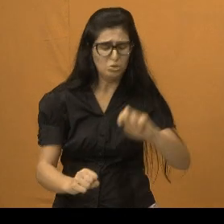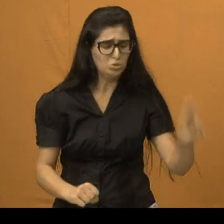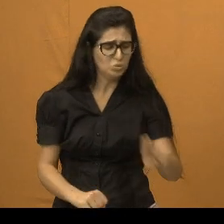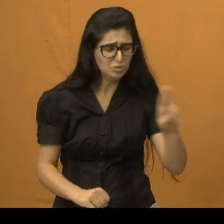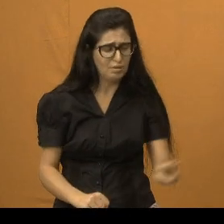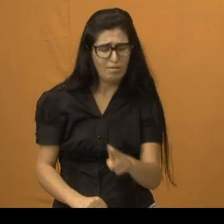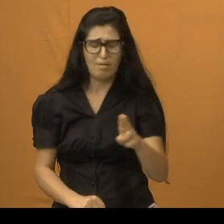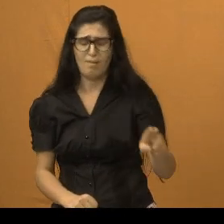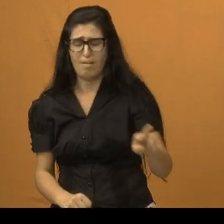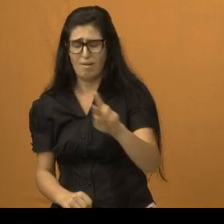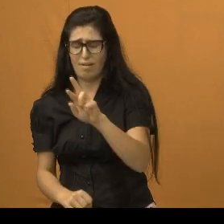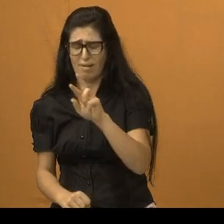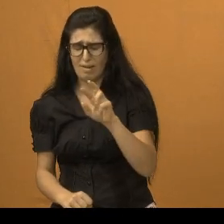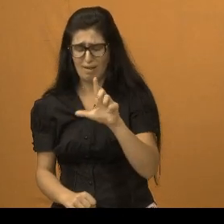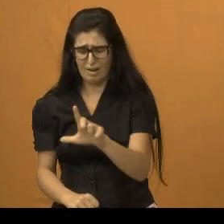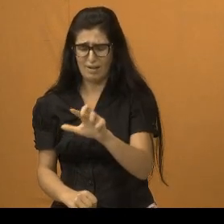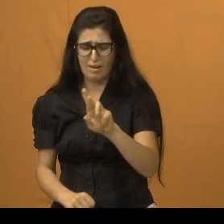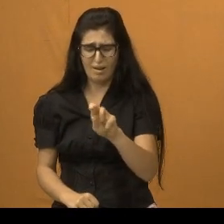LRF.